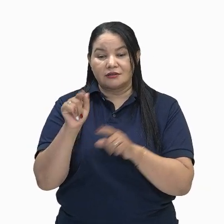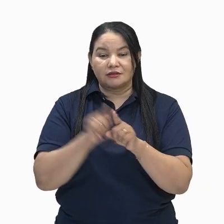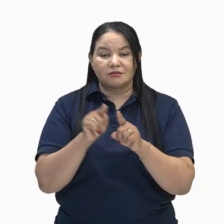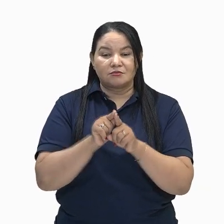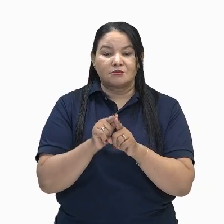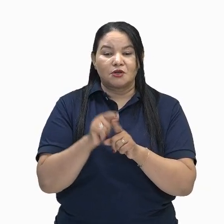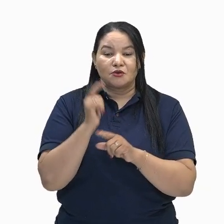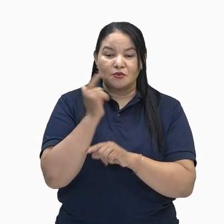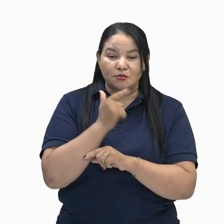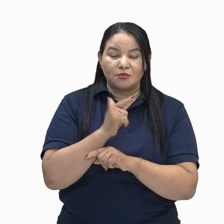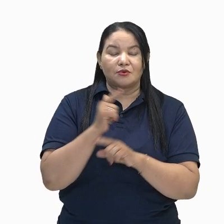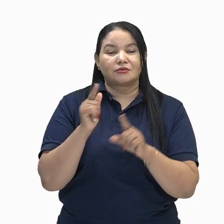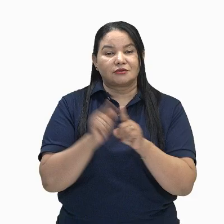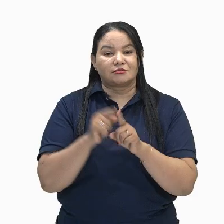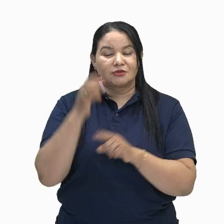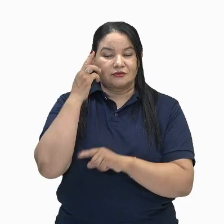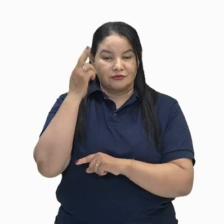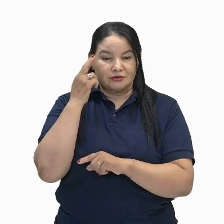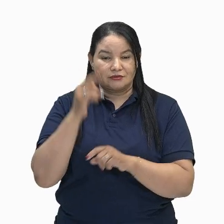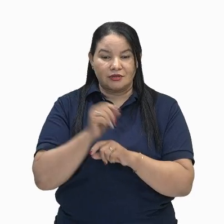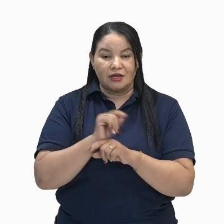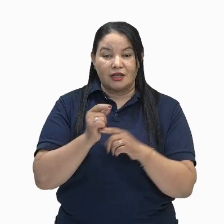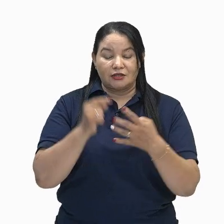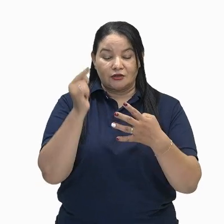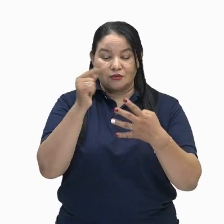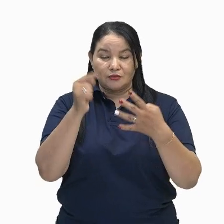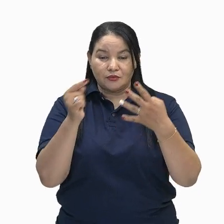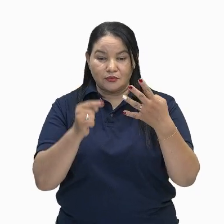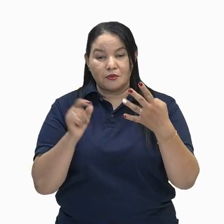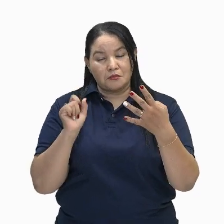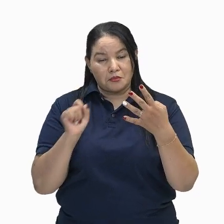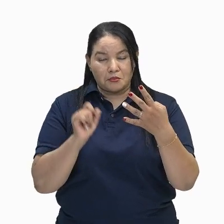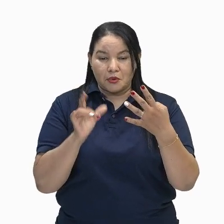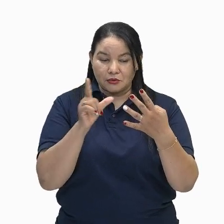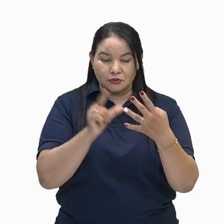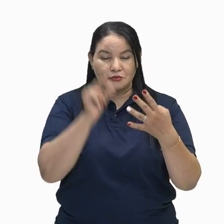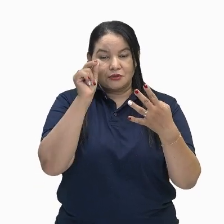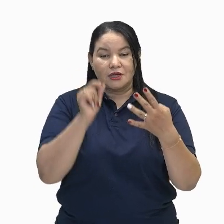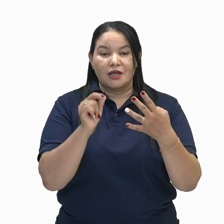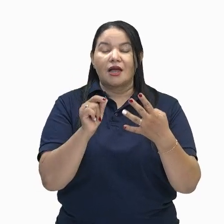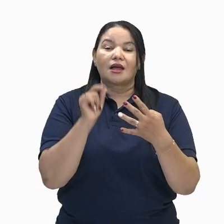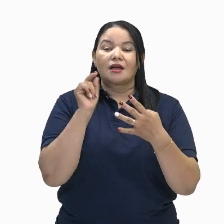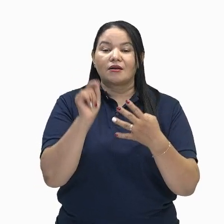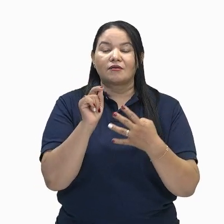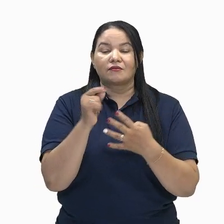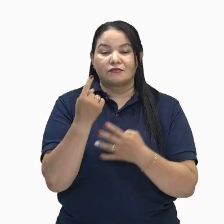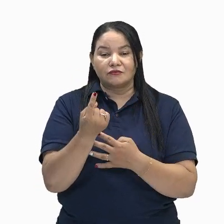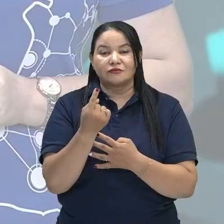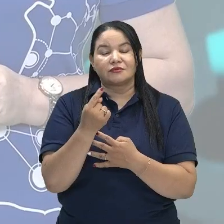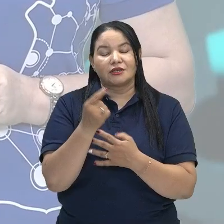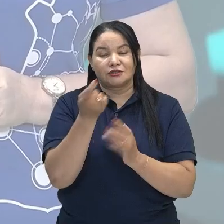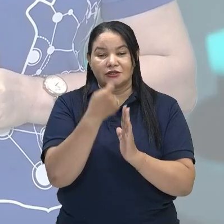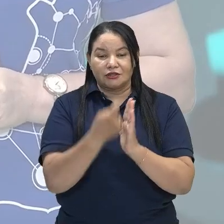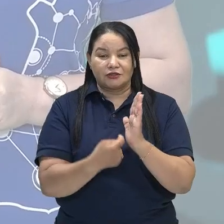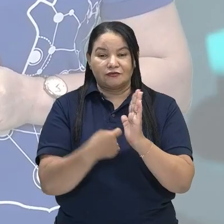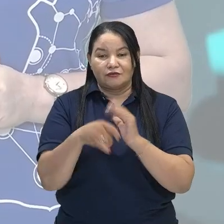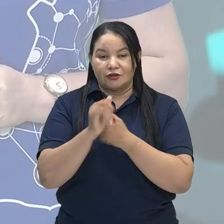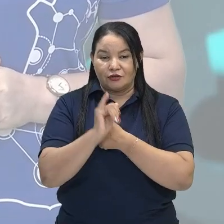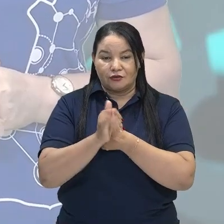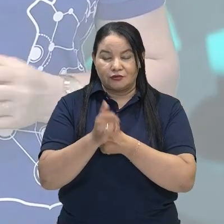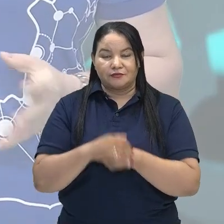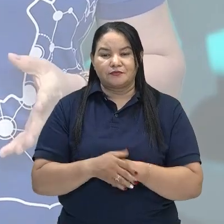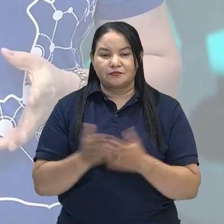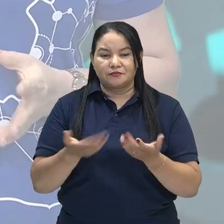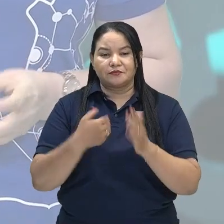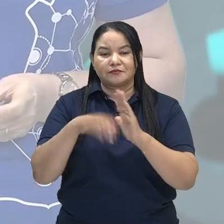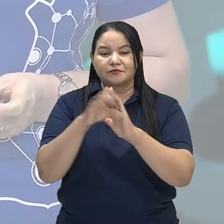do escritor escolher um desses tipos e escrever a sua crônica. Então, vamos ao conceito de crônica.